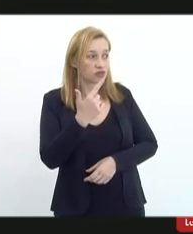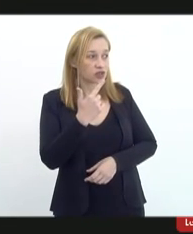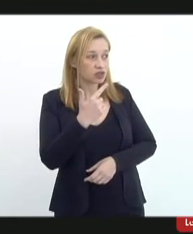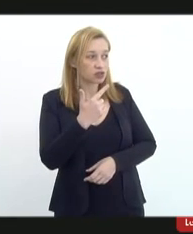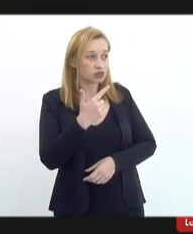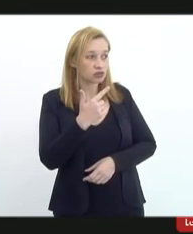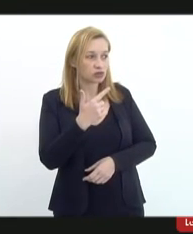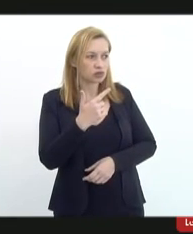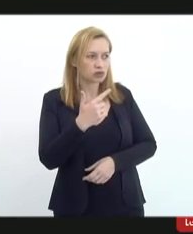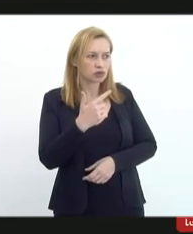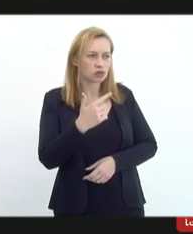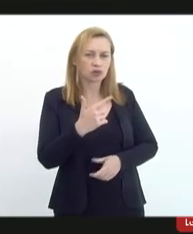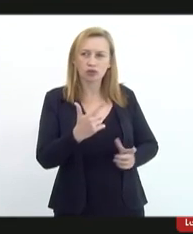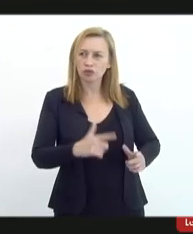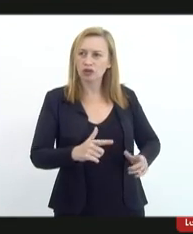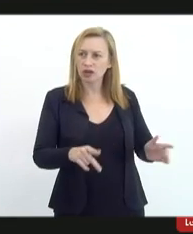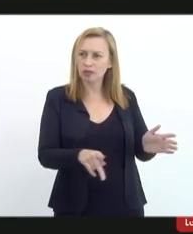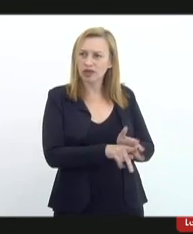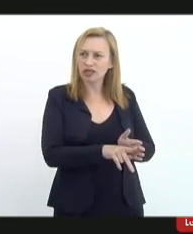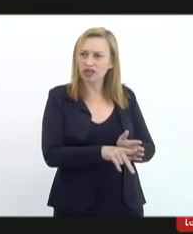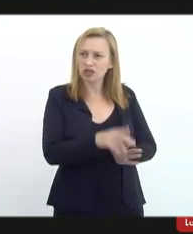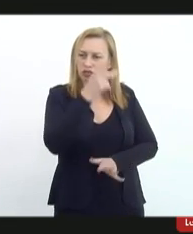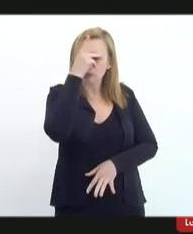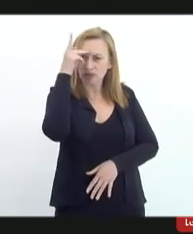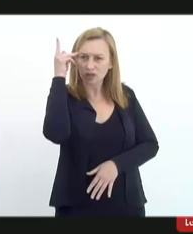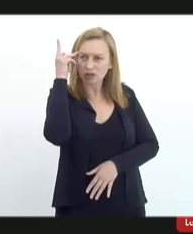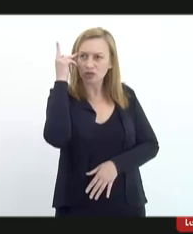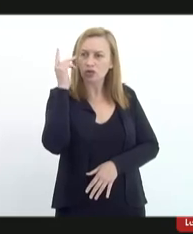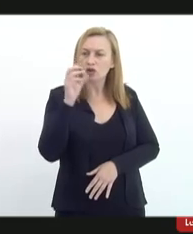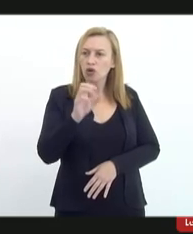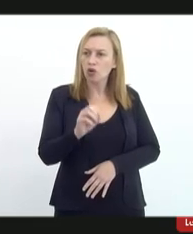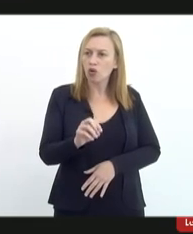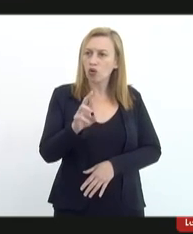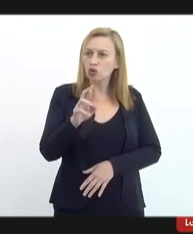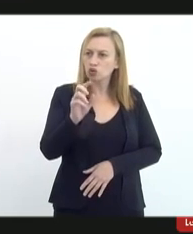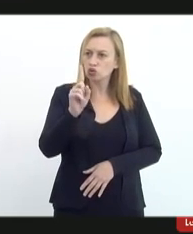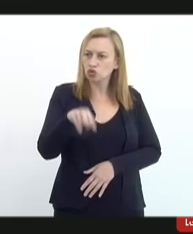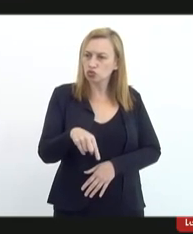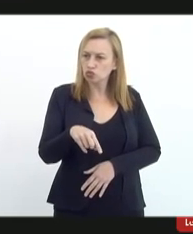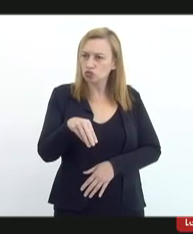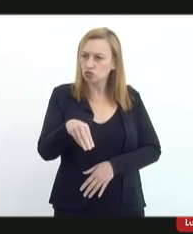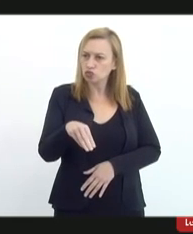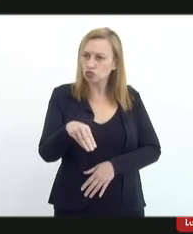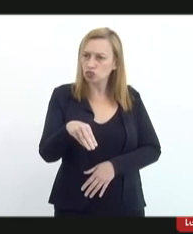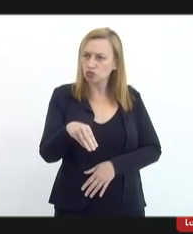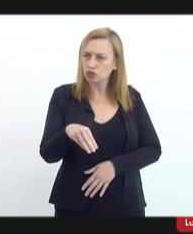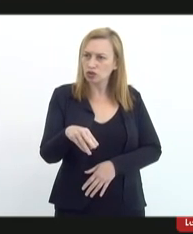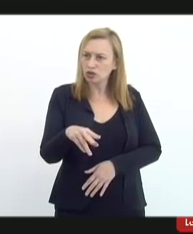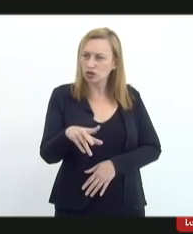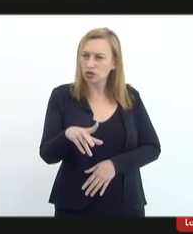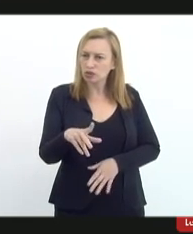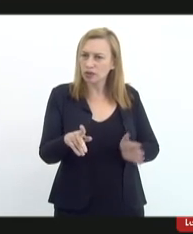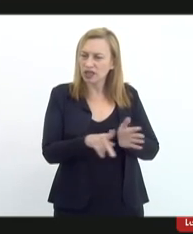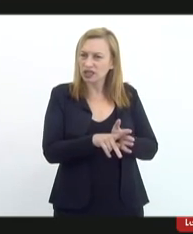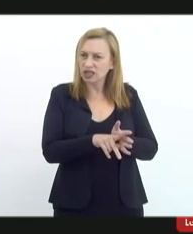alguém. Ou seja, Oxum é propriedade de alguém? Quem detém a propriedade